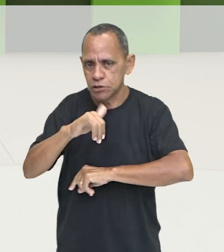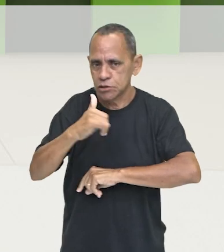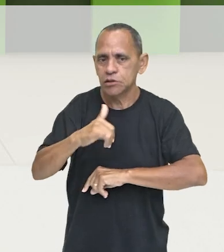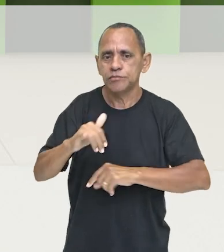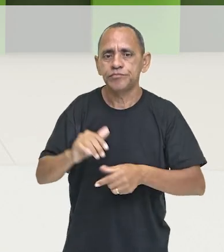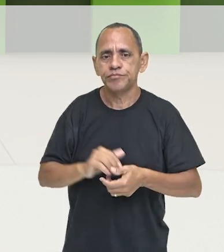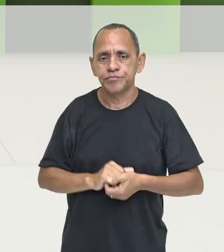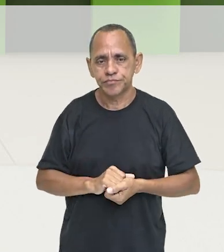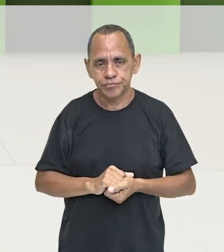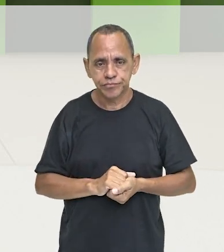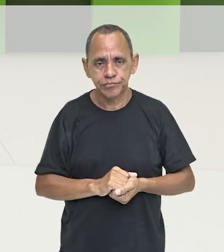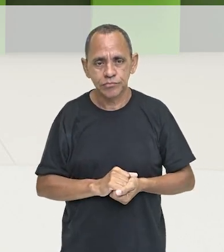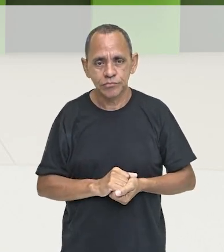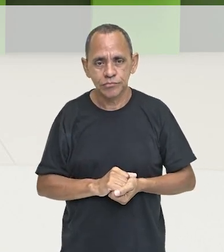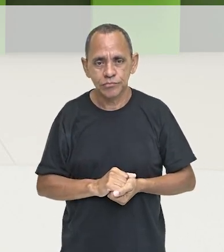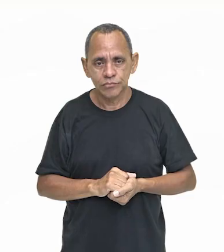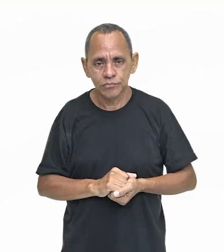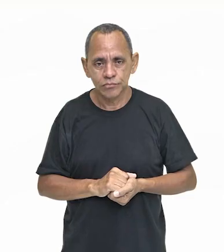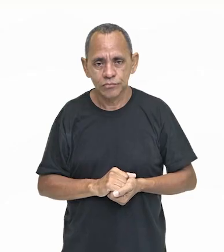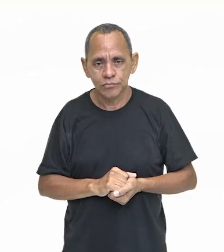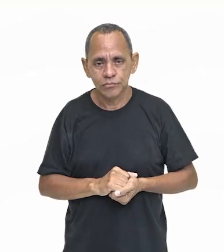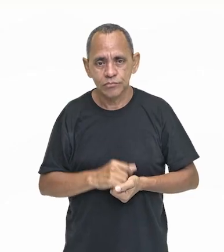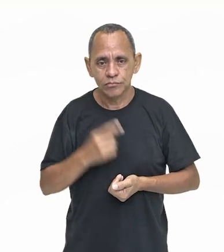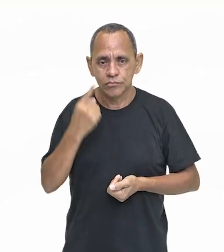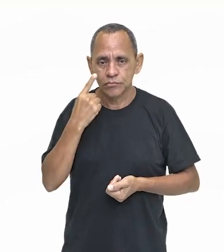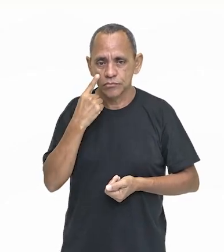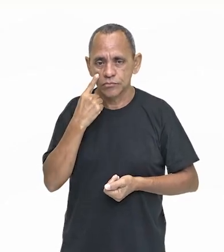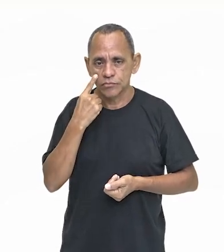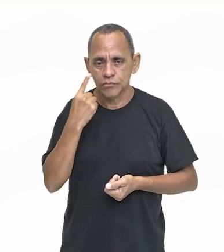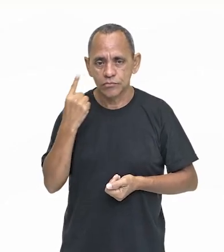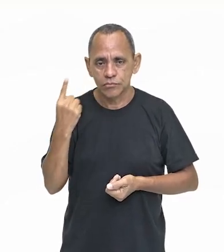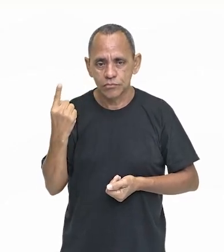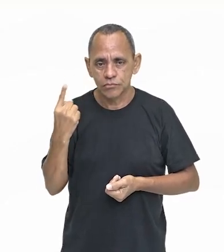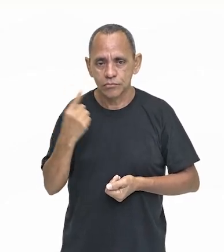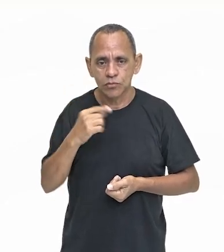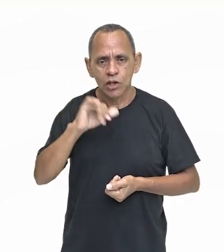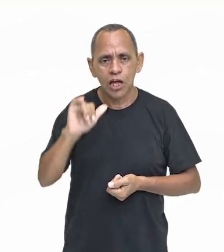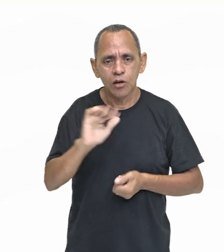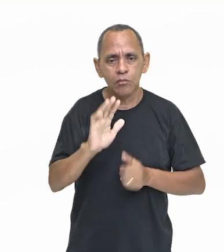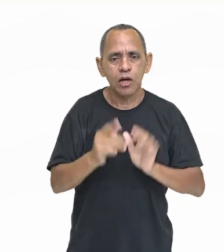funcionar. Vamos ver a imagem do esquema agora em tela cheia para você, ó.